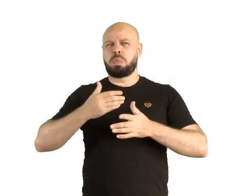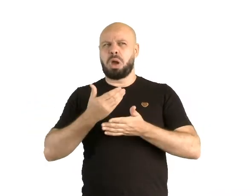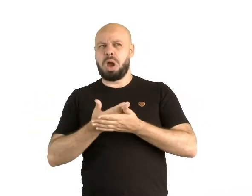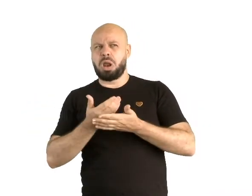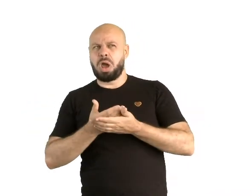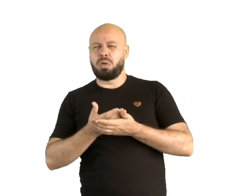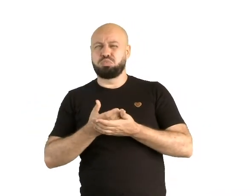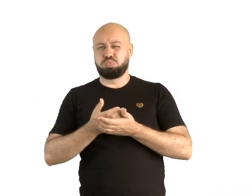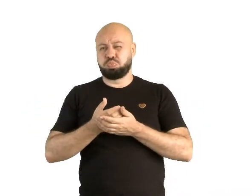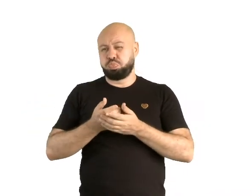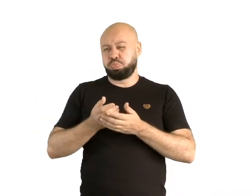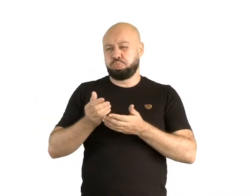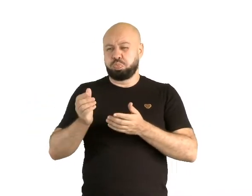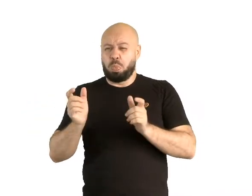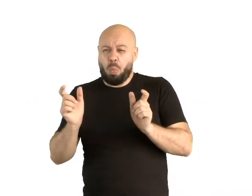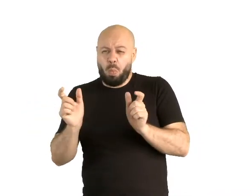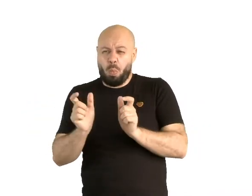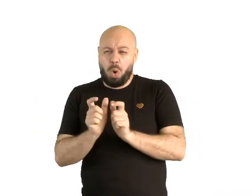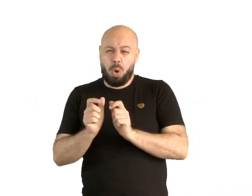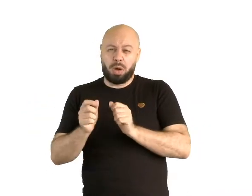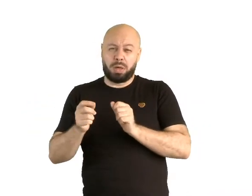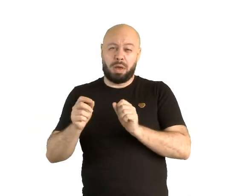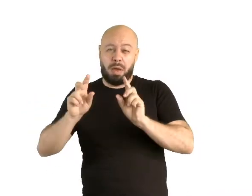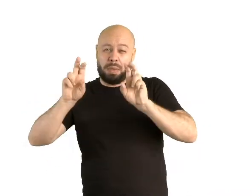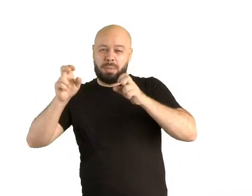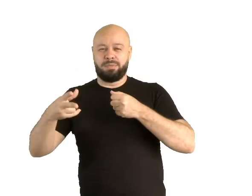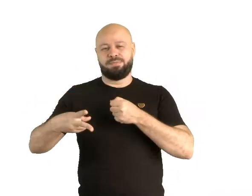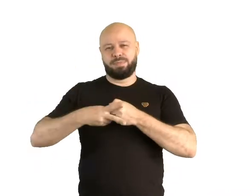aulas sobre verbos.